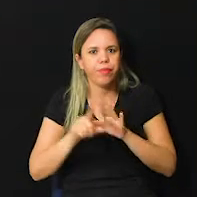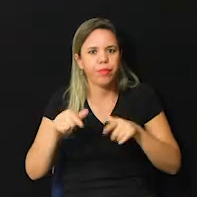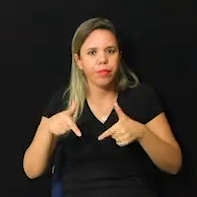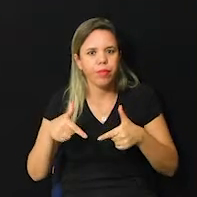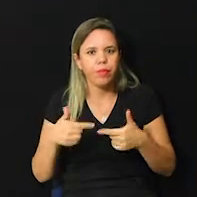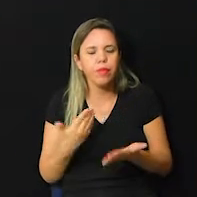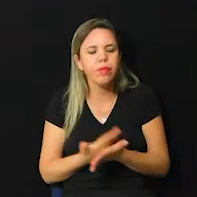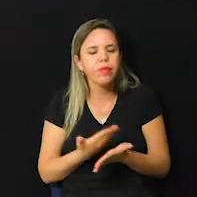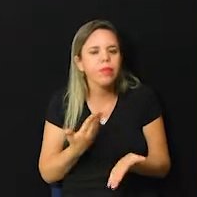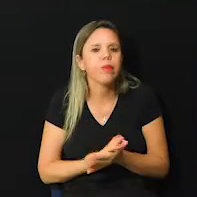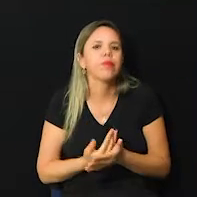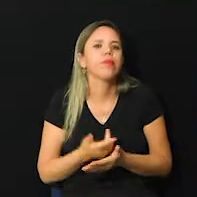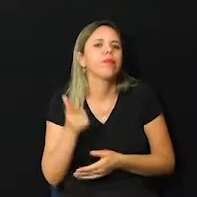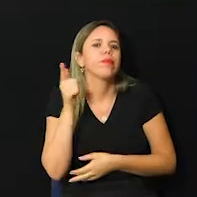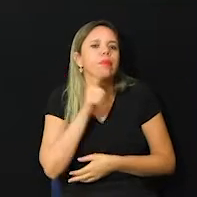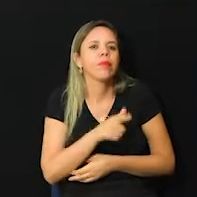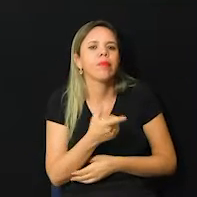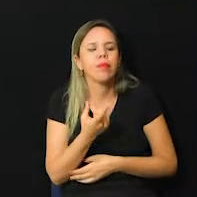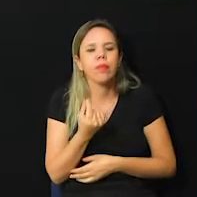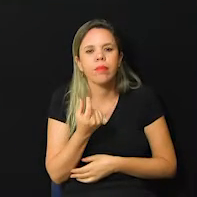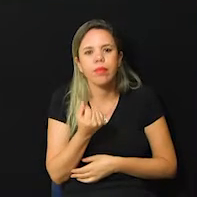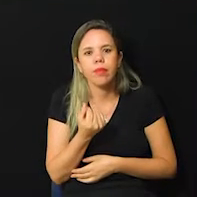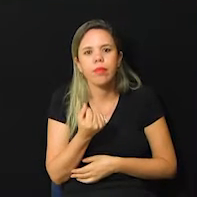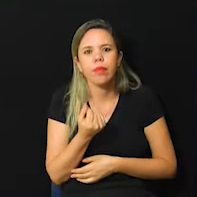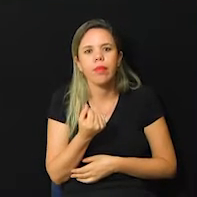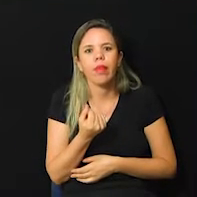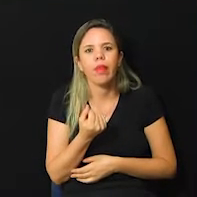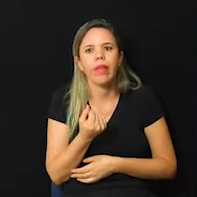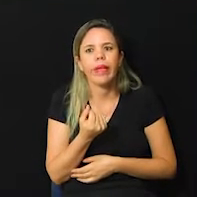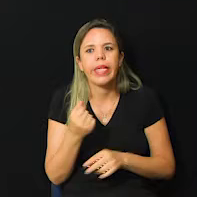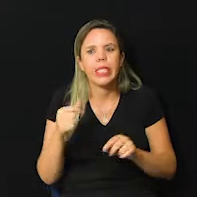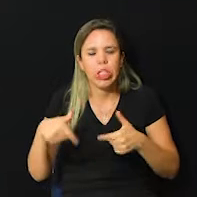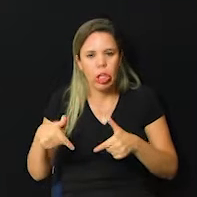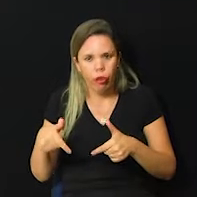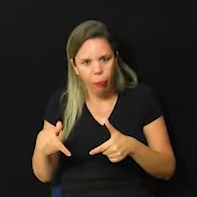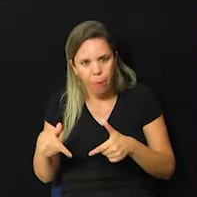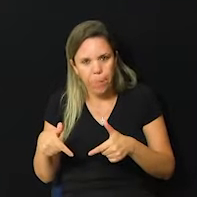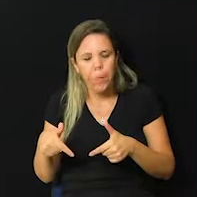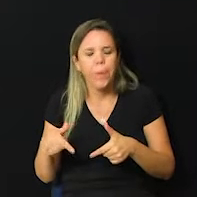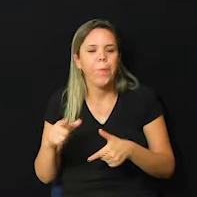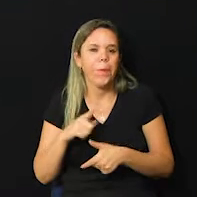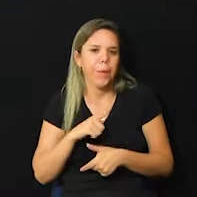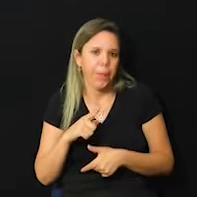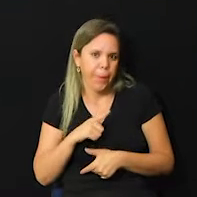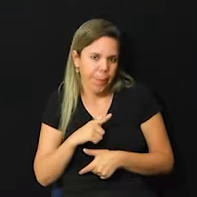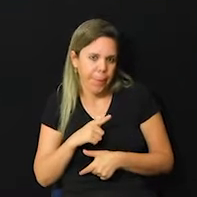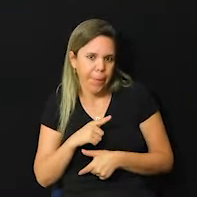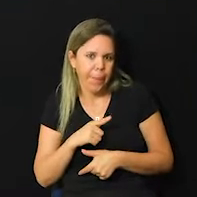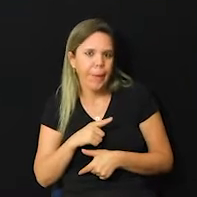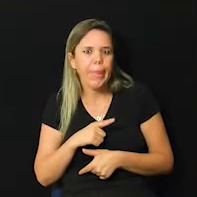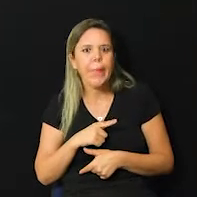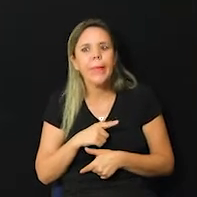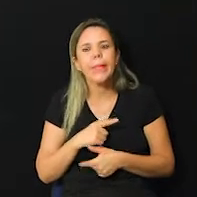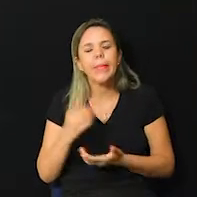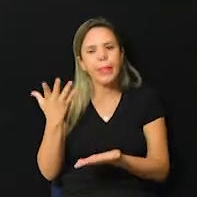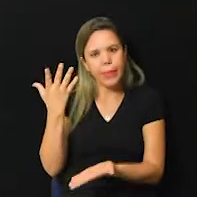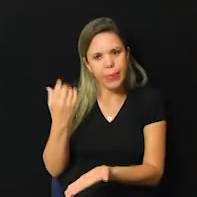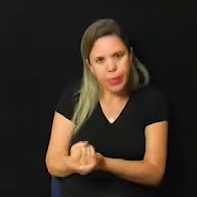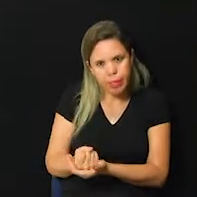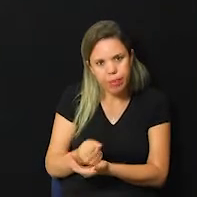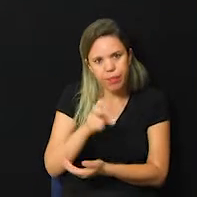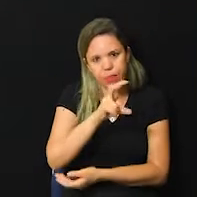trabalho a gente ganha-ganha não né porque a gente trabalha para ter a gente